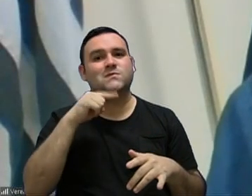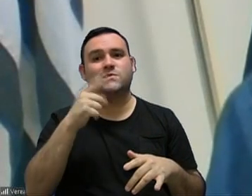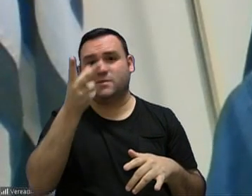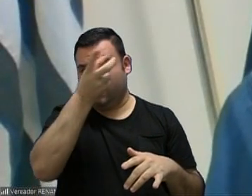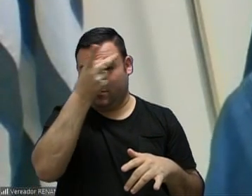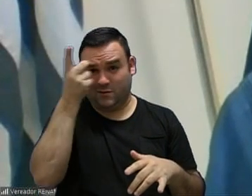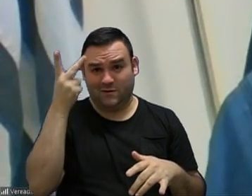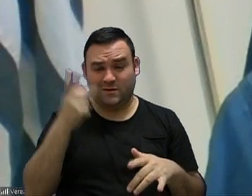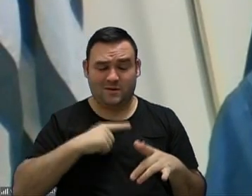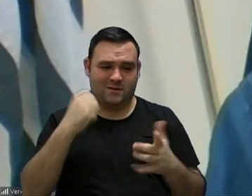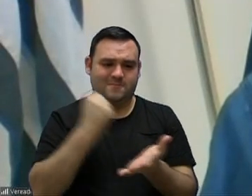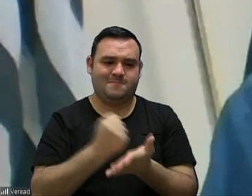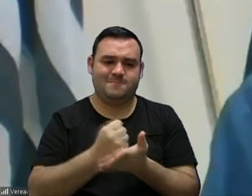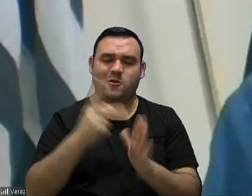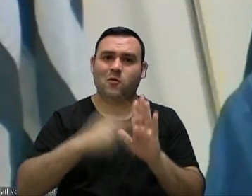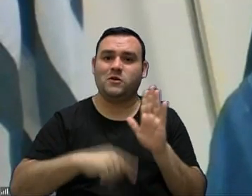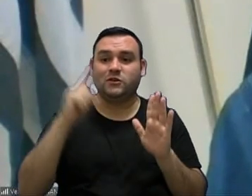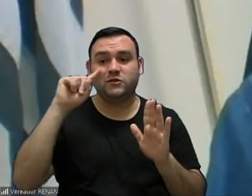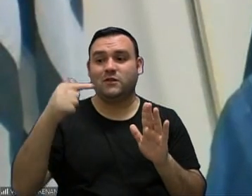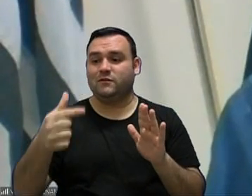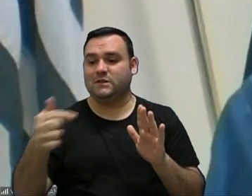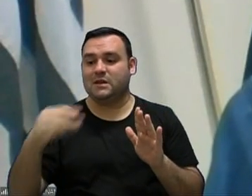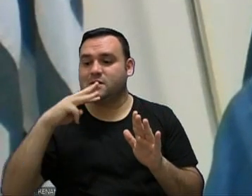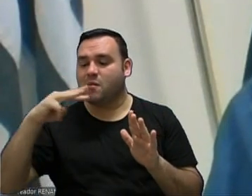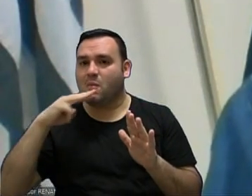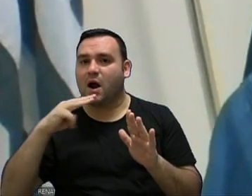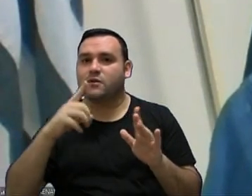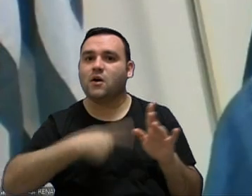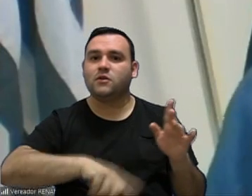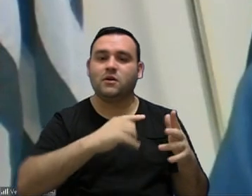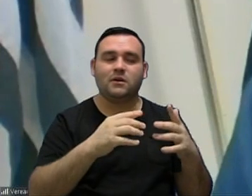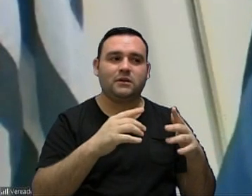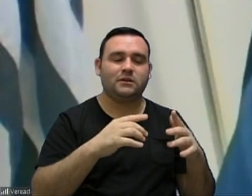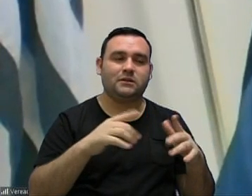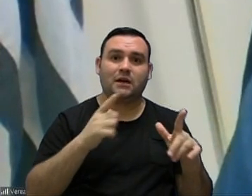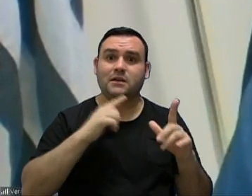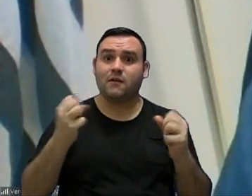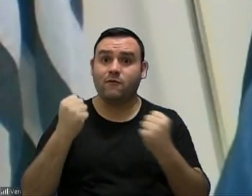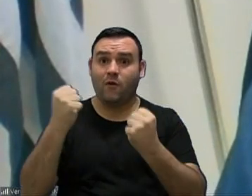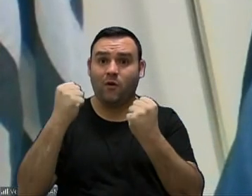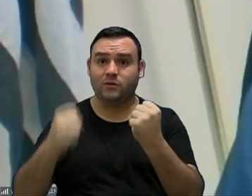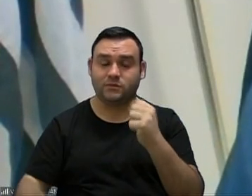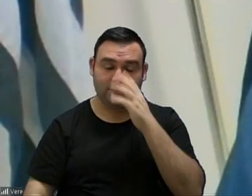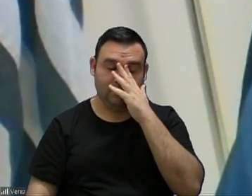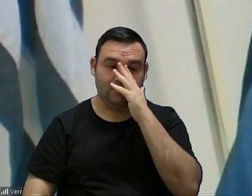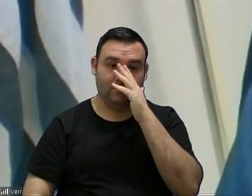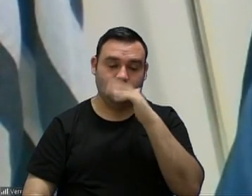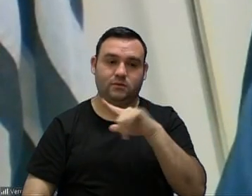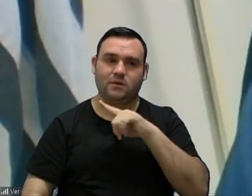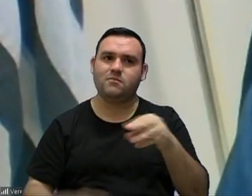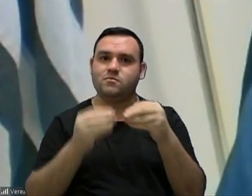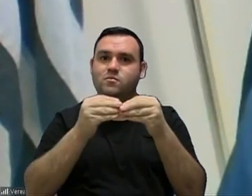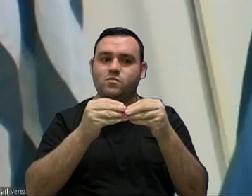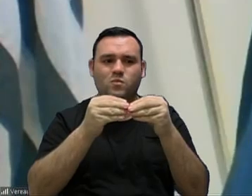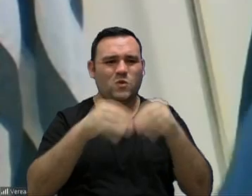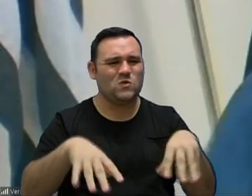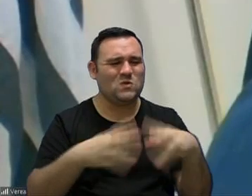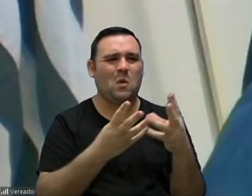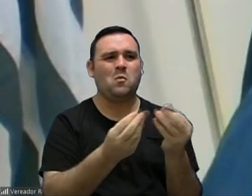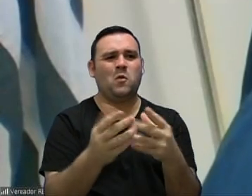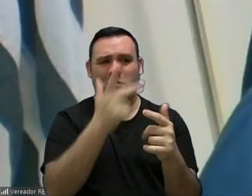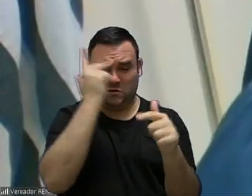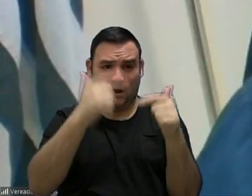Executivo protocolar um projeto que dia 27 de março, desta envergadura, vereador Marinho Marti, que prejudica milhares